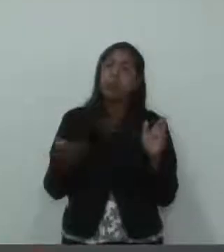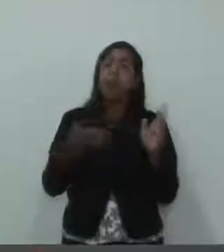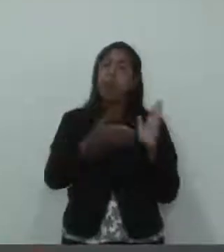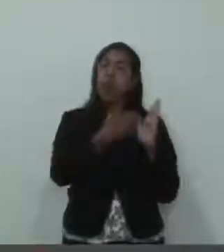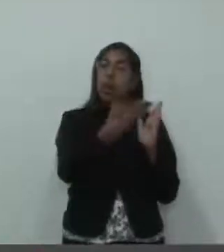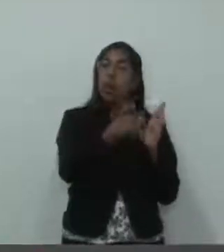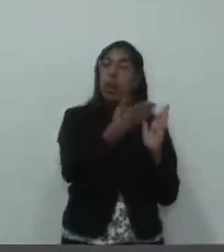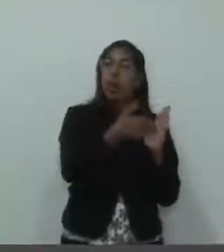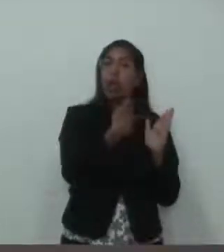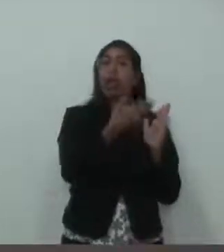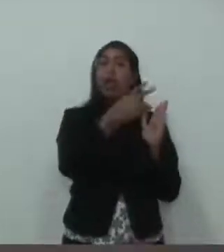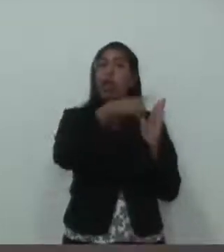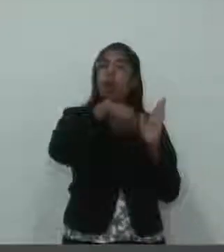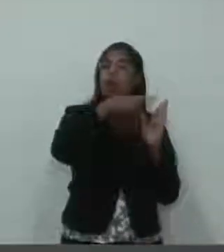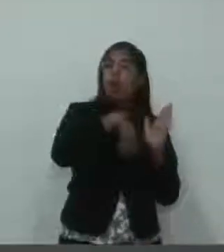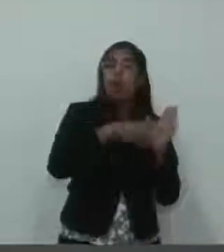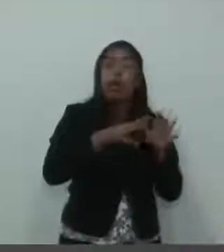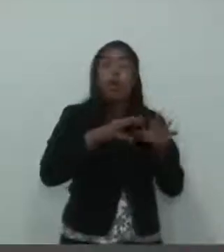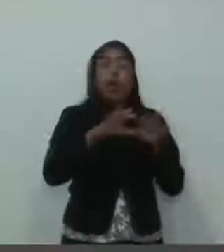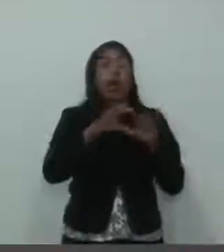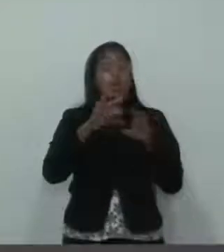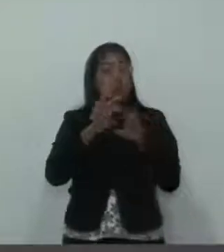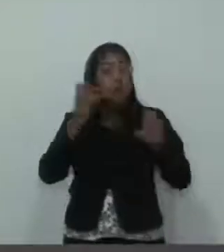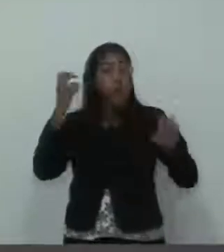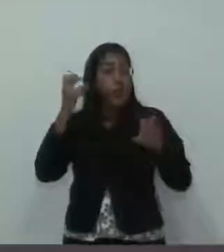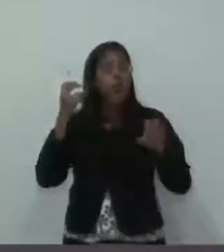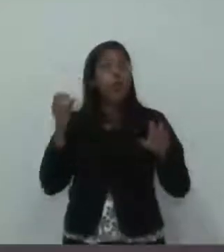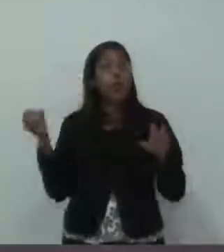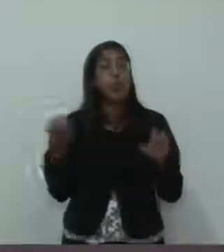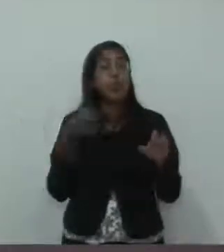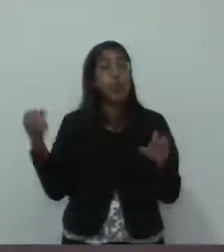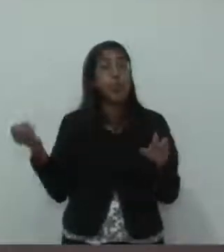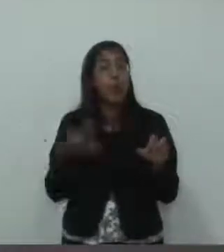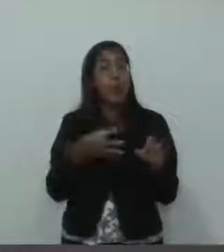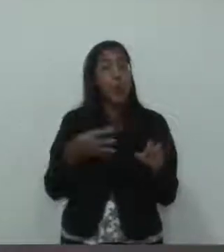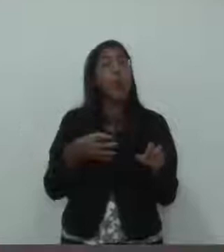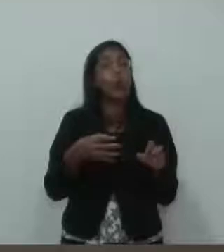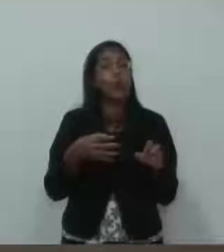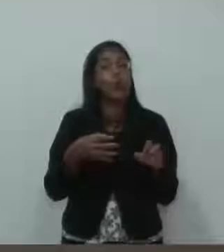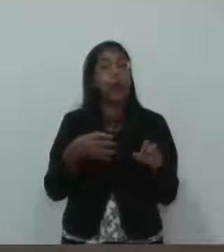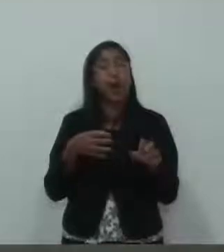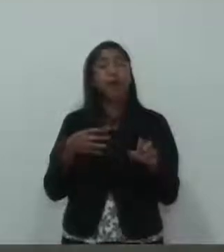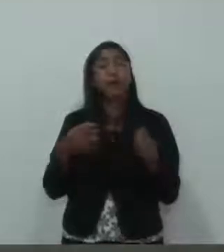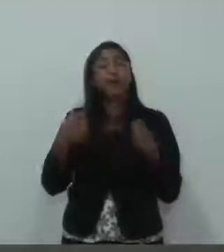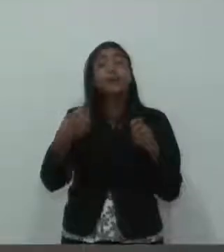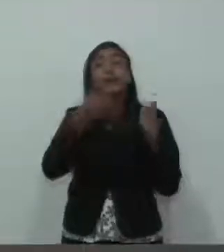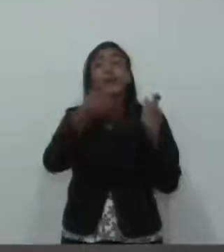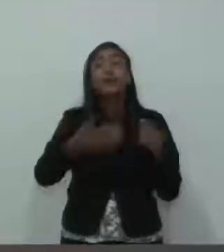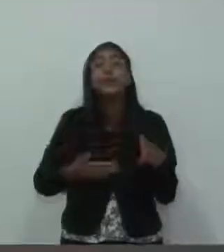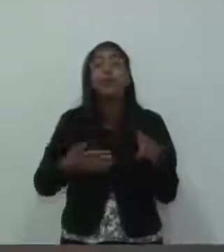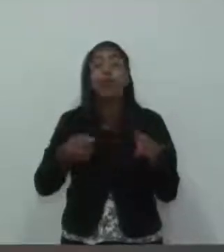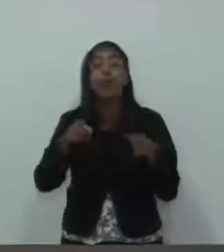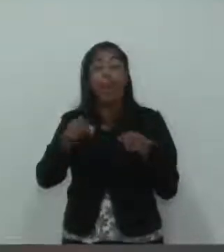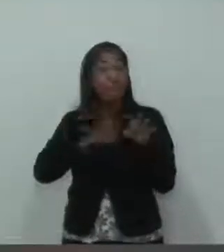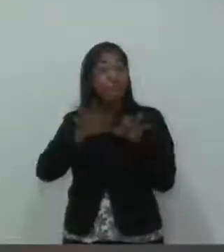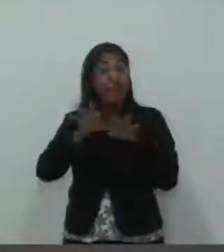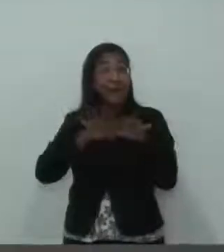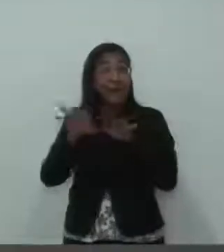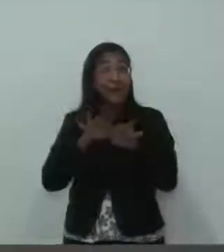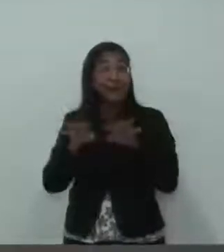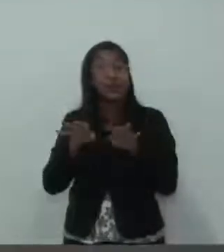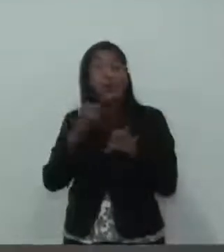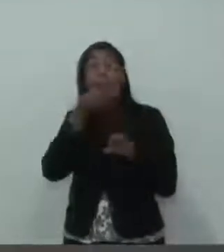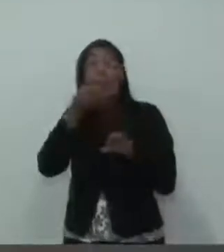da administração moderna, da engenharia moderna, o ótimo é inimigo do bom. A gente está longe do ótimo. Mas talvez as emendas, e com todo